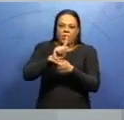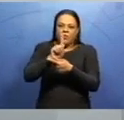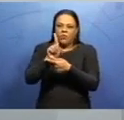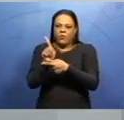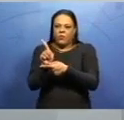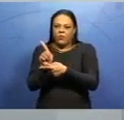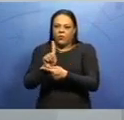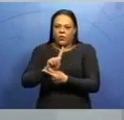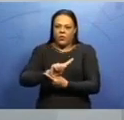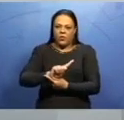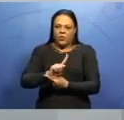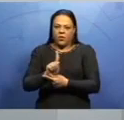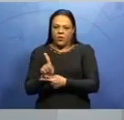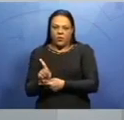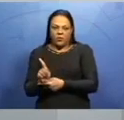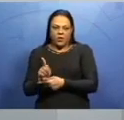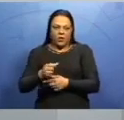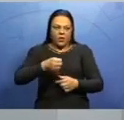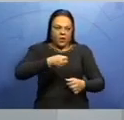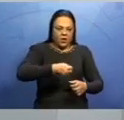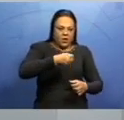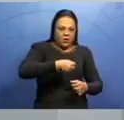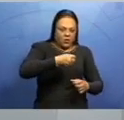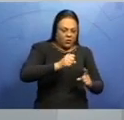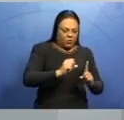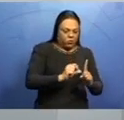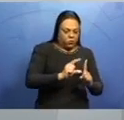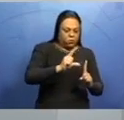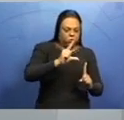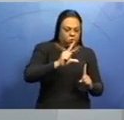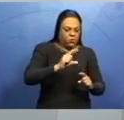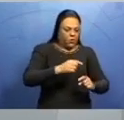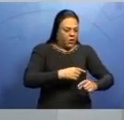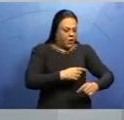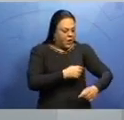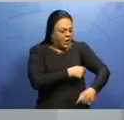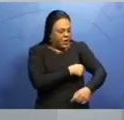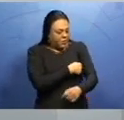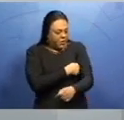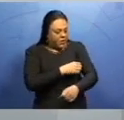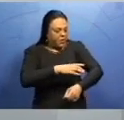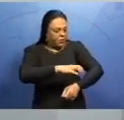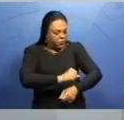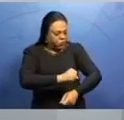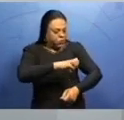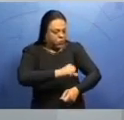a jarra para medir os litros, aparelho de pressão.